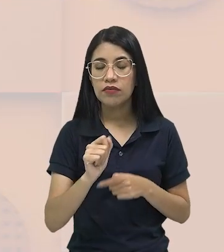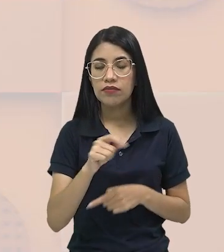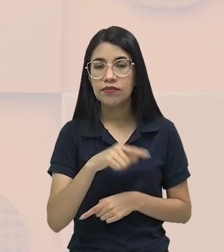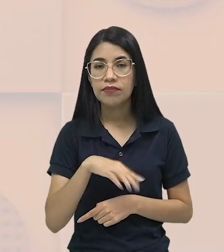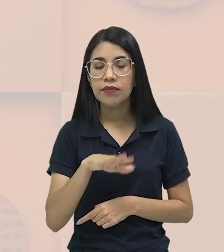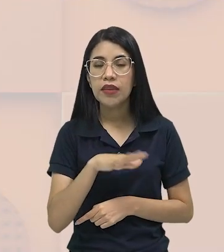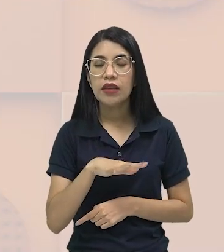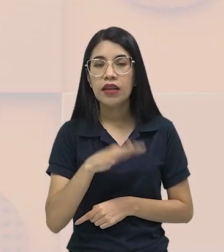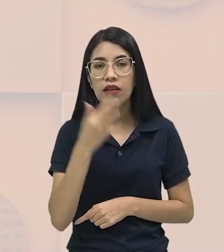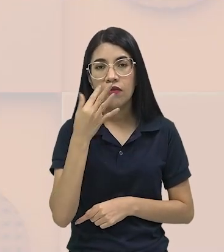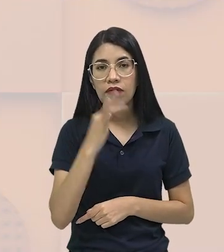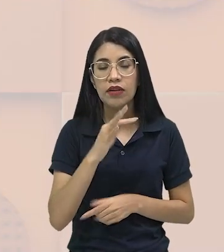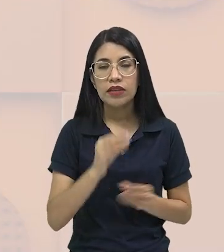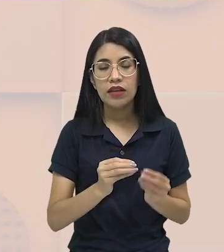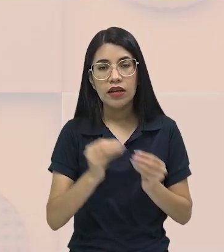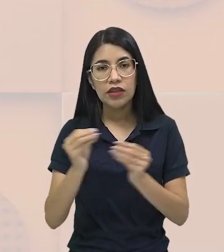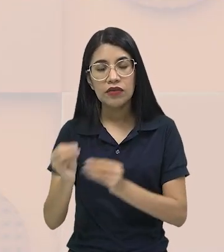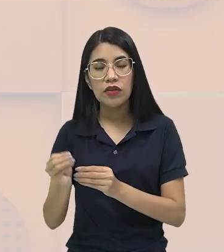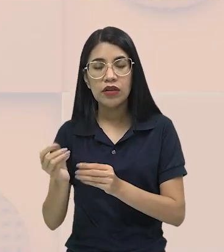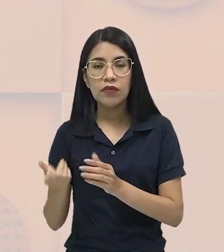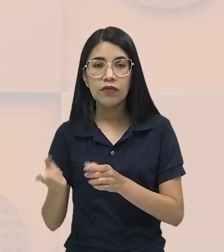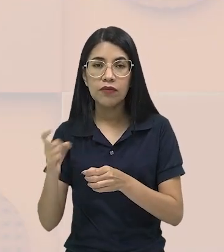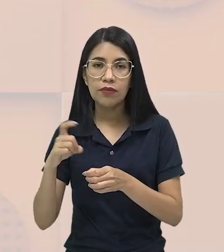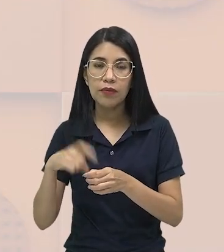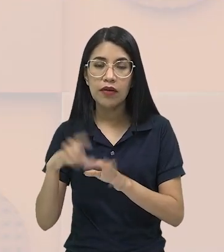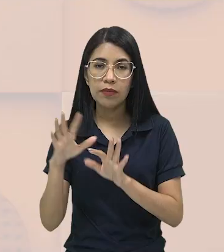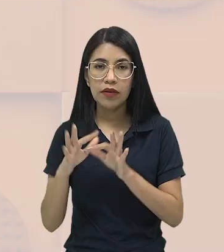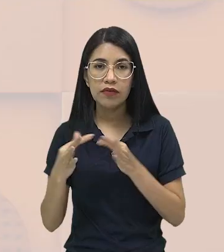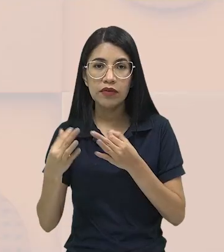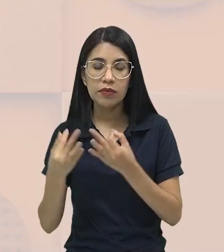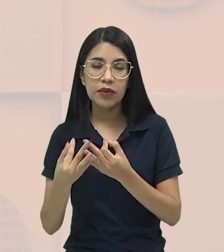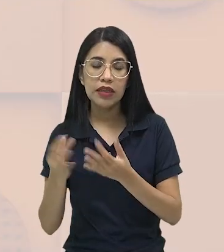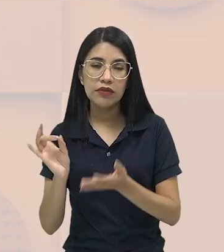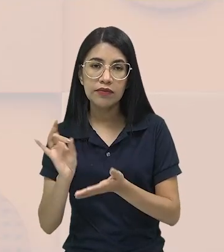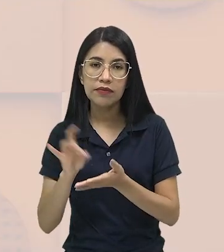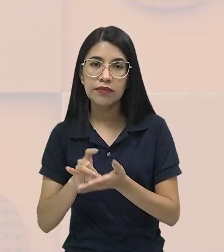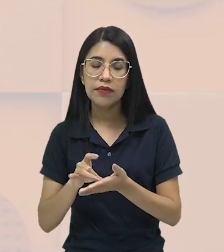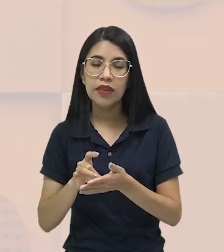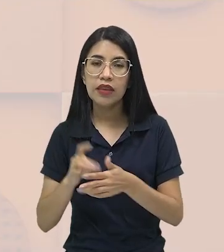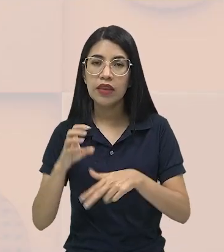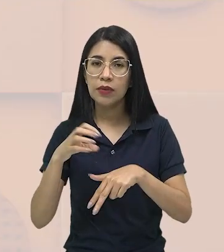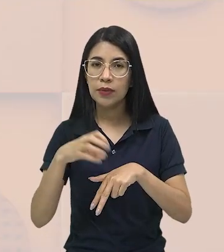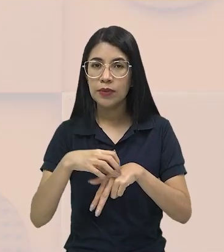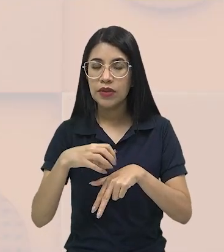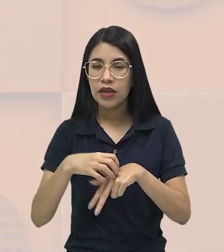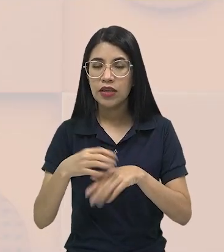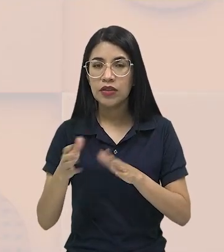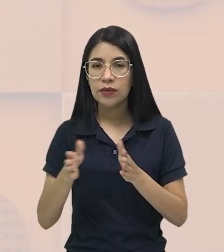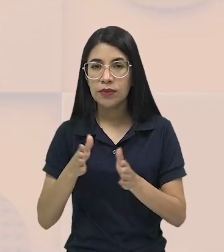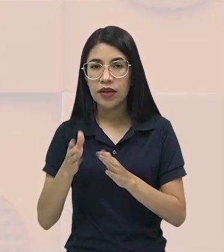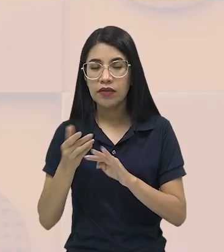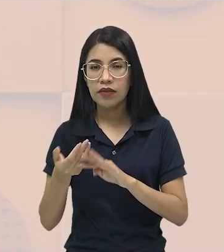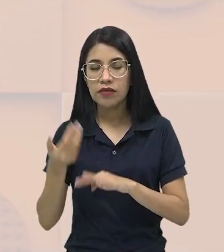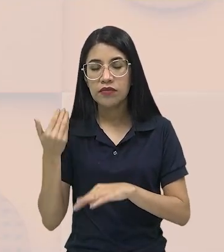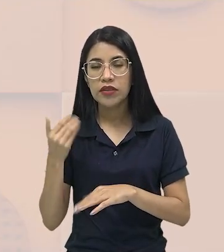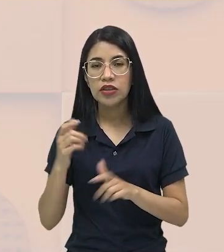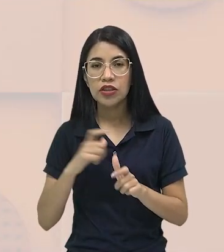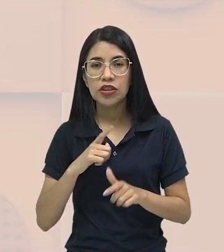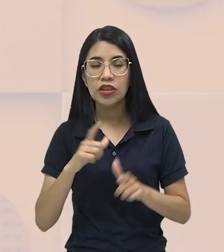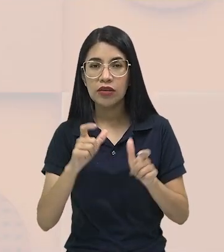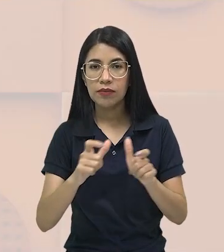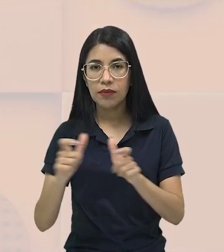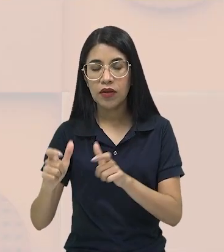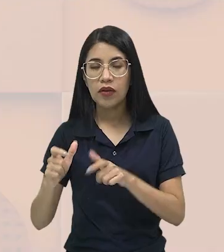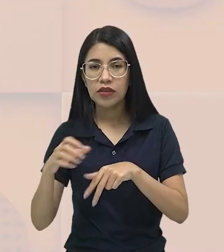devolução aos seus herdeiros legítimos, ou seja, né, as famílias, né, dessas monarquias, que na época eram, né, regiões